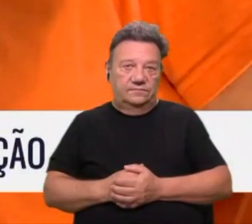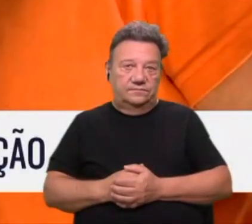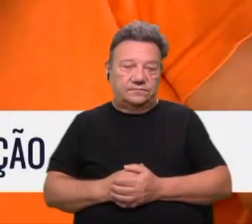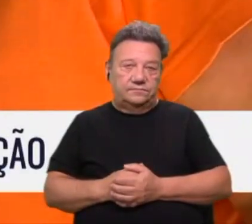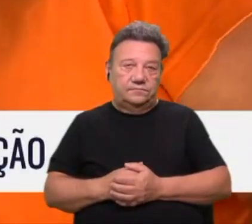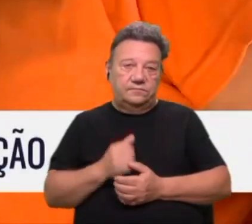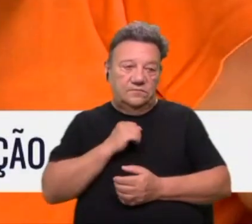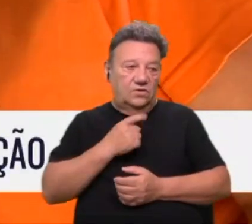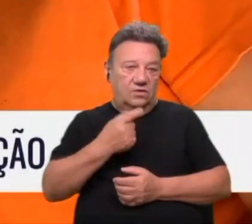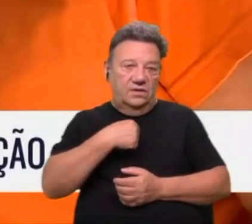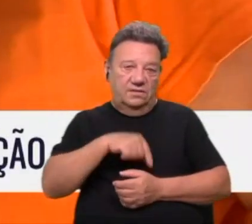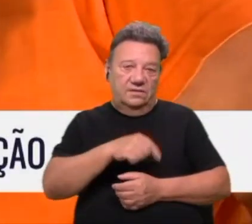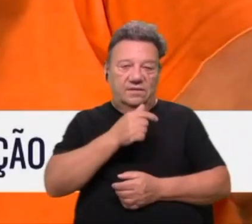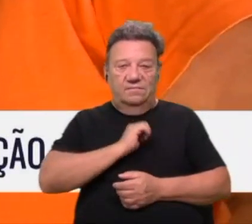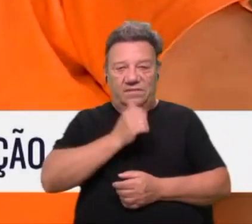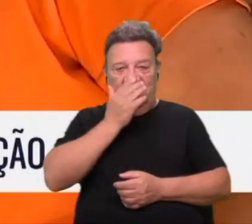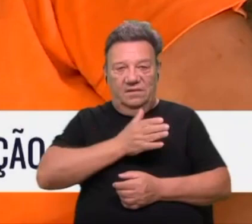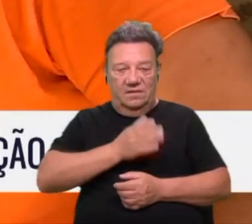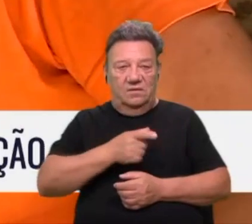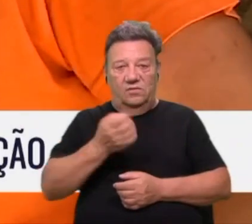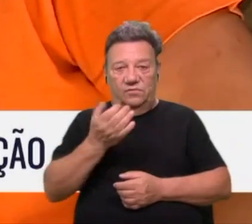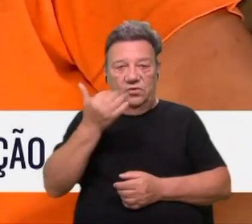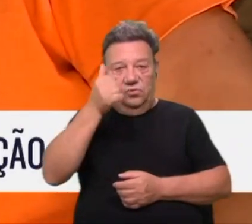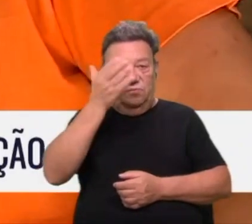e nós aqui nas nossas tradições